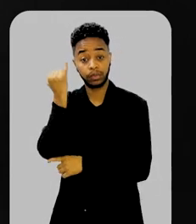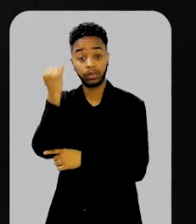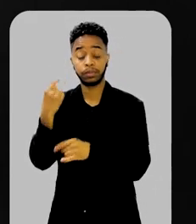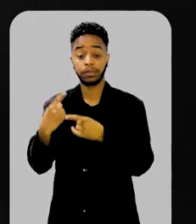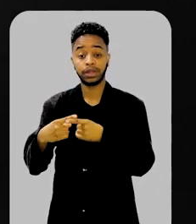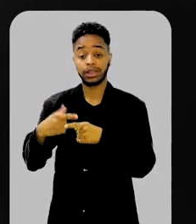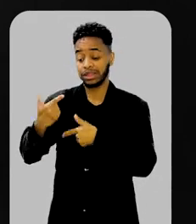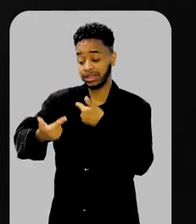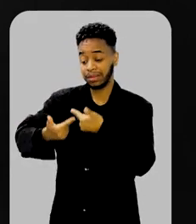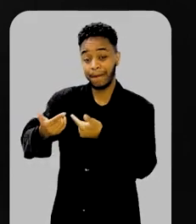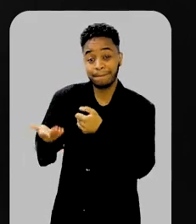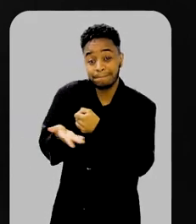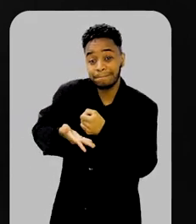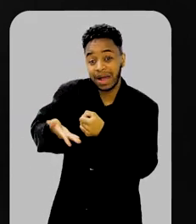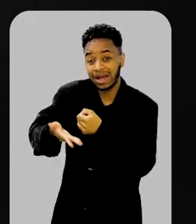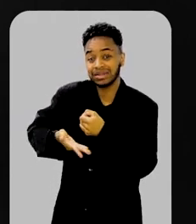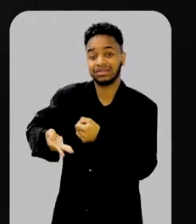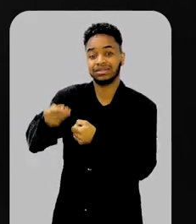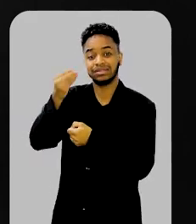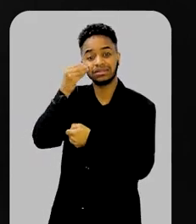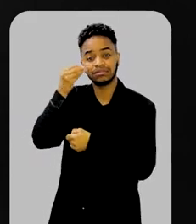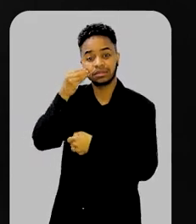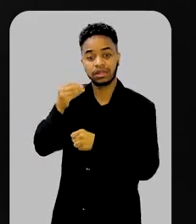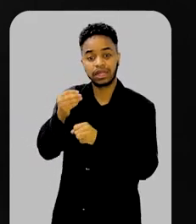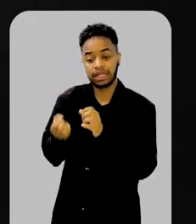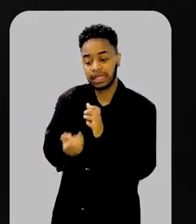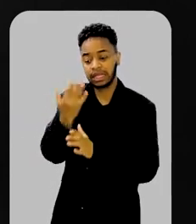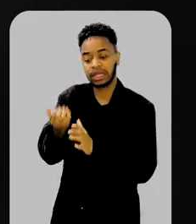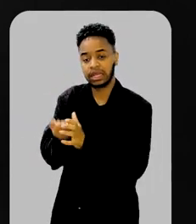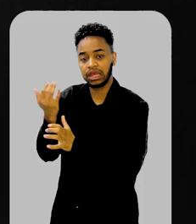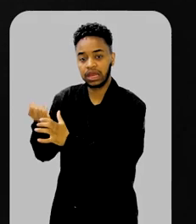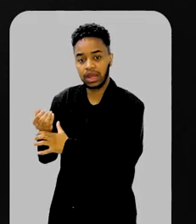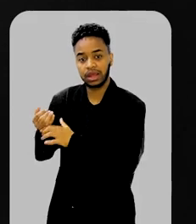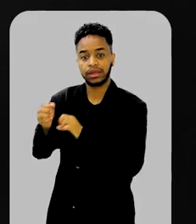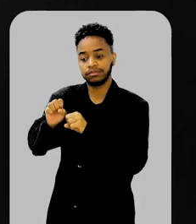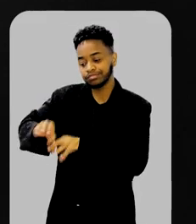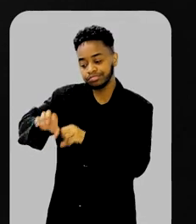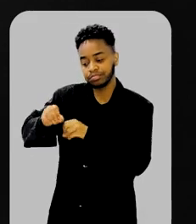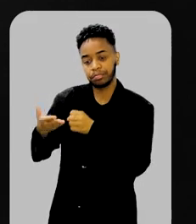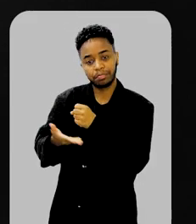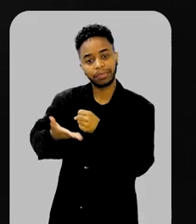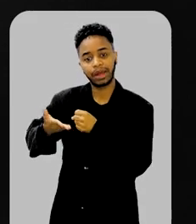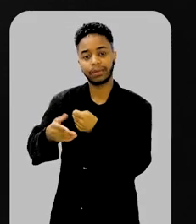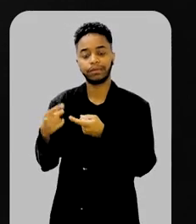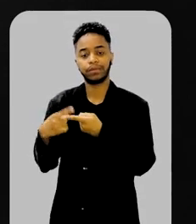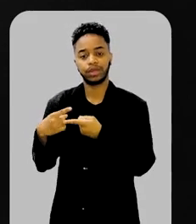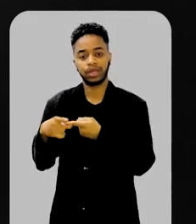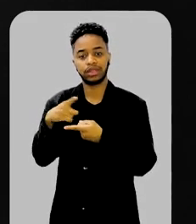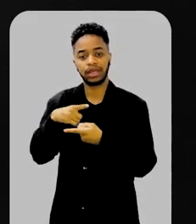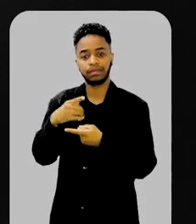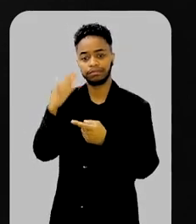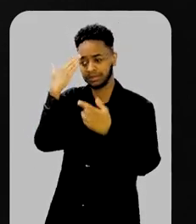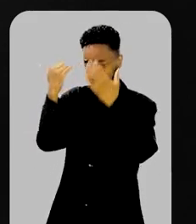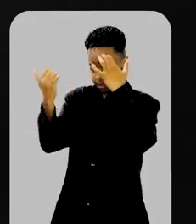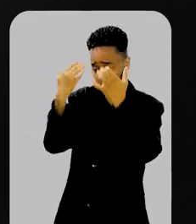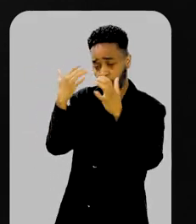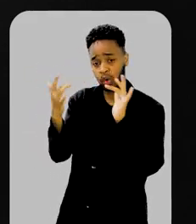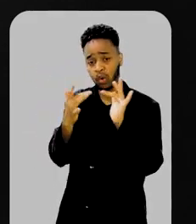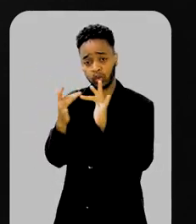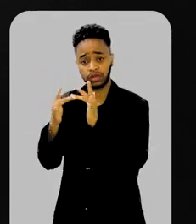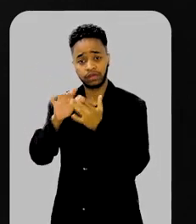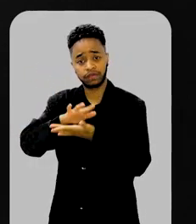a eu trabalho de base para criar porque o que acontece é o seguinte eu recebo muitos